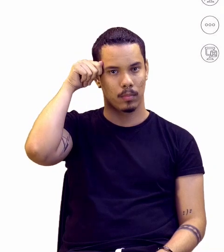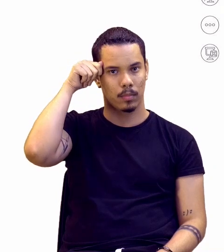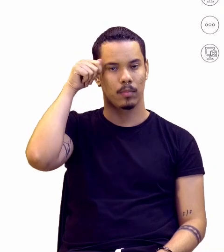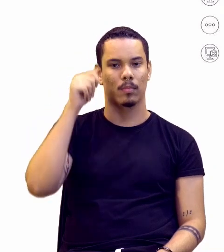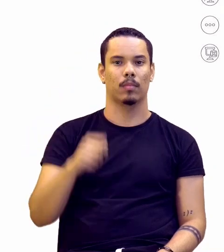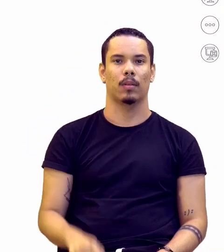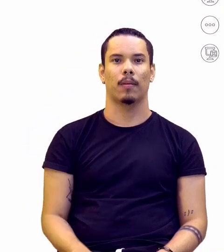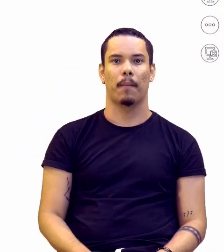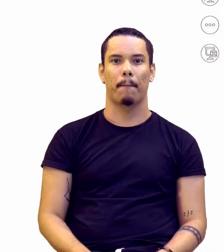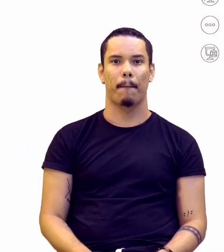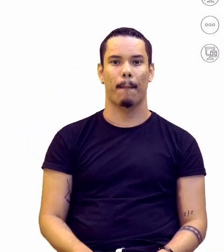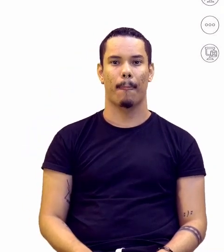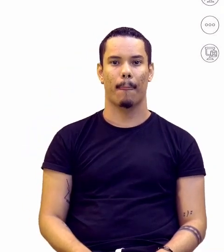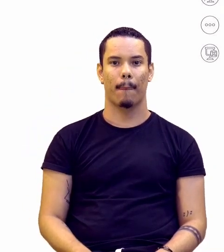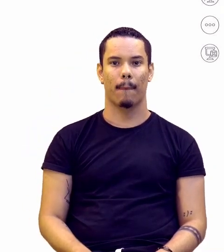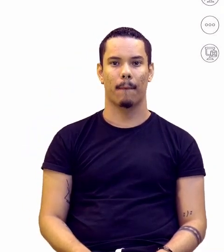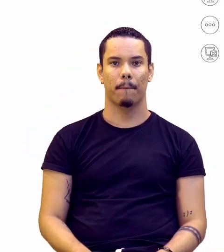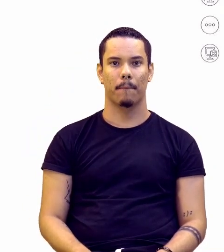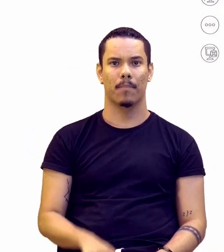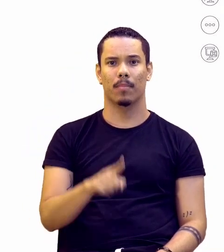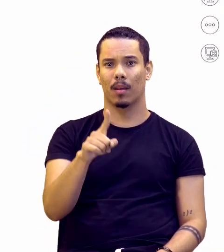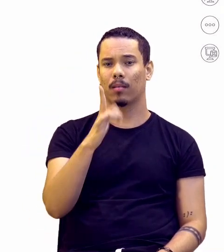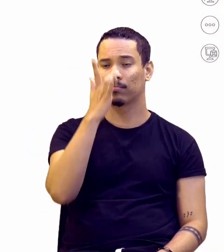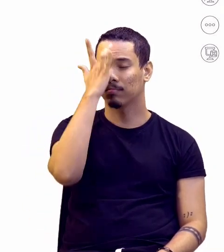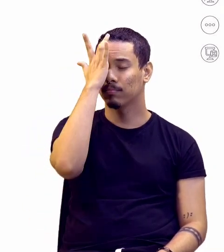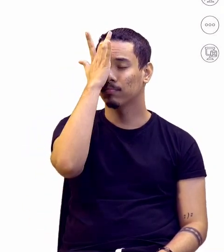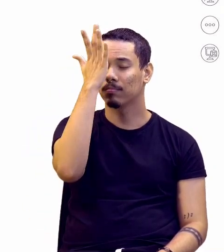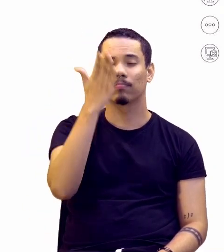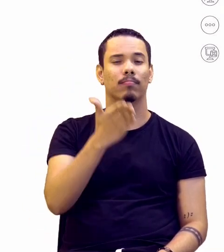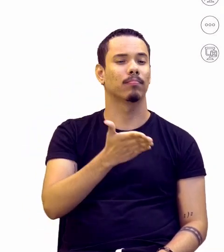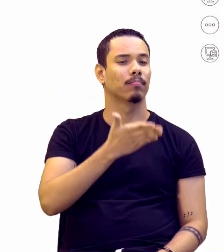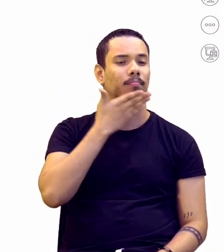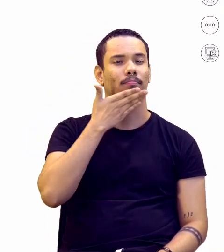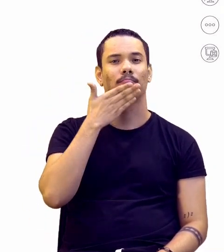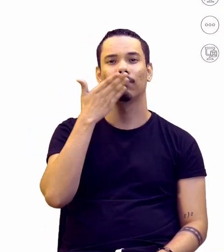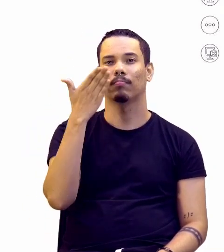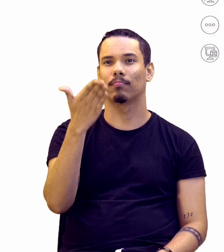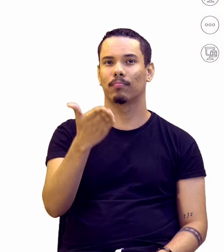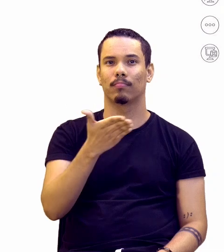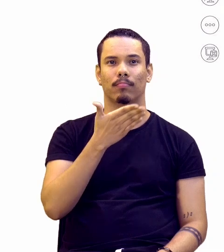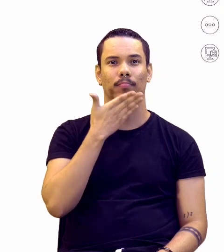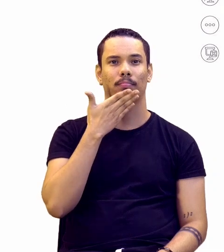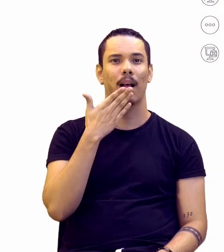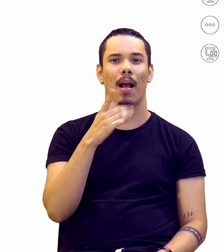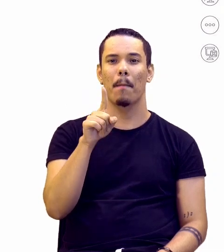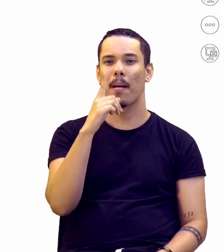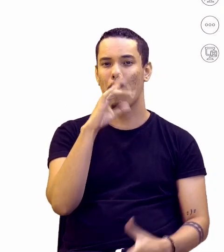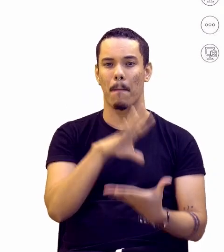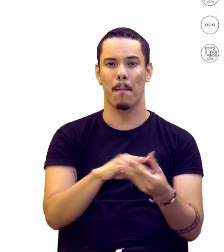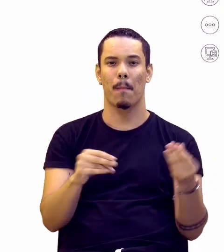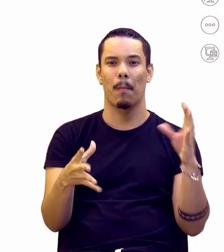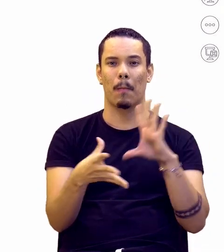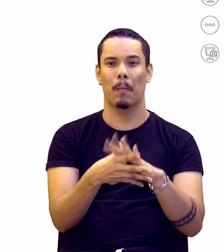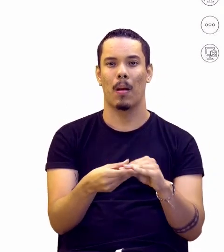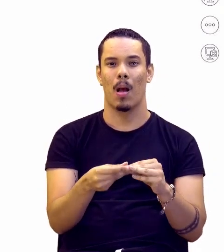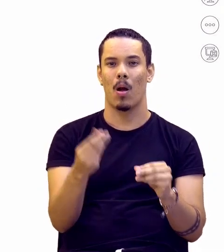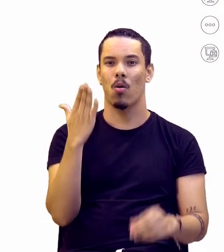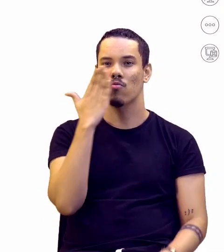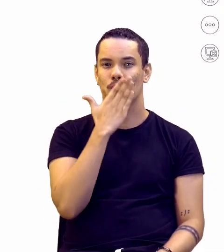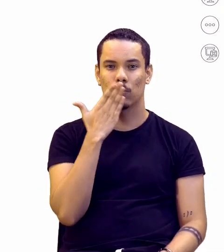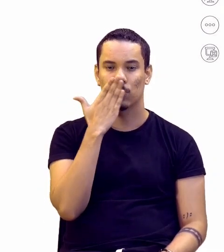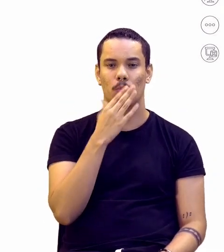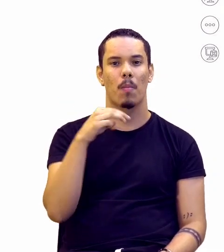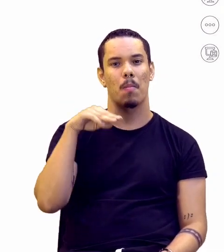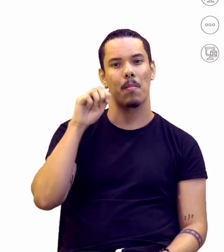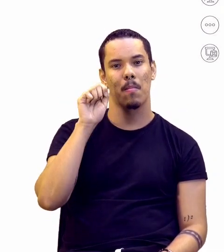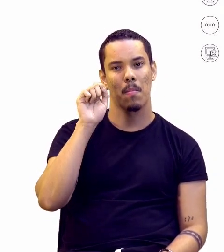aluno foi o que essa daí? Mamão com açúcar E mel, e leite em pó, aí para ficar tudo docinho. Tudo agradável. Pronto,